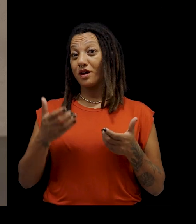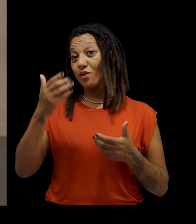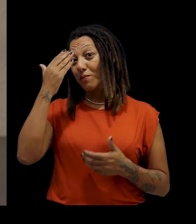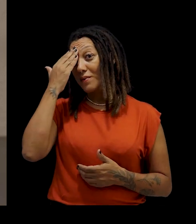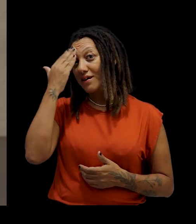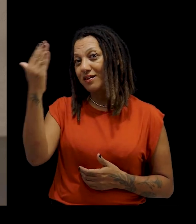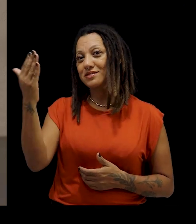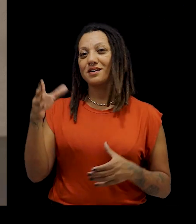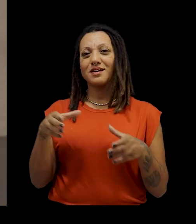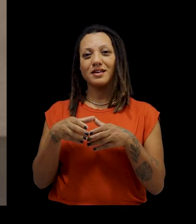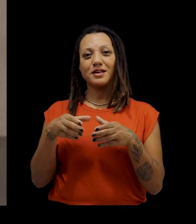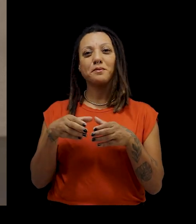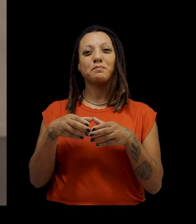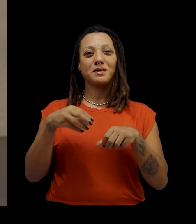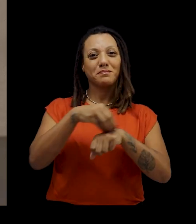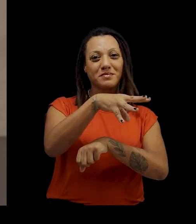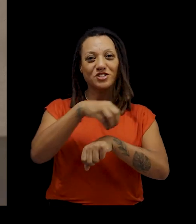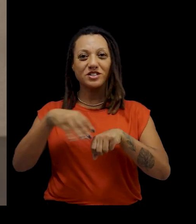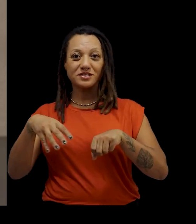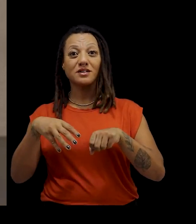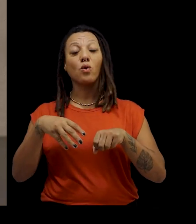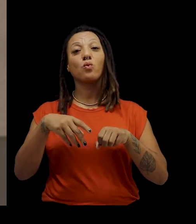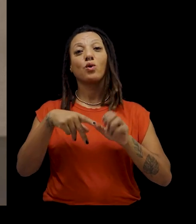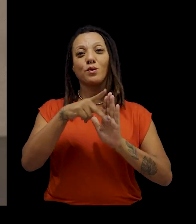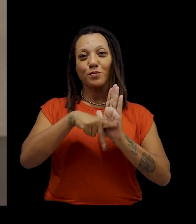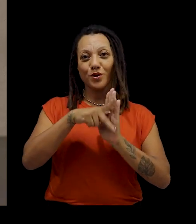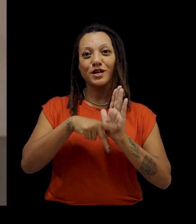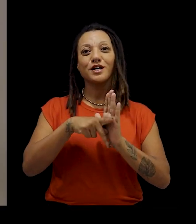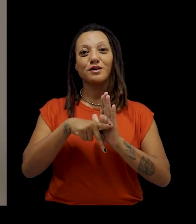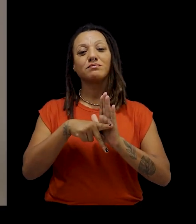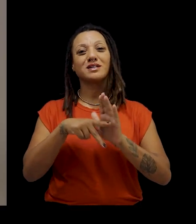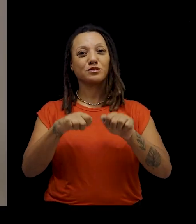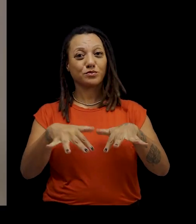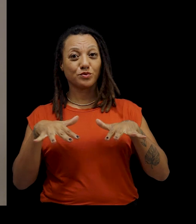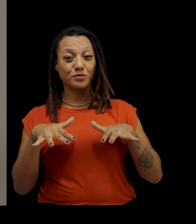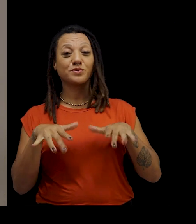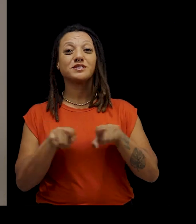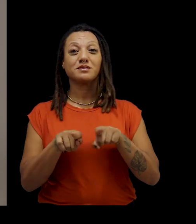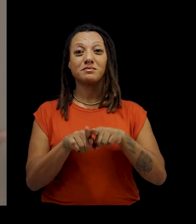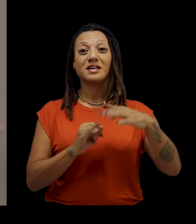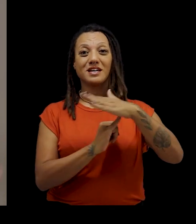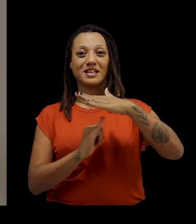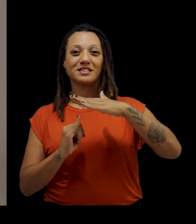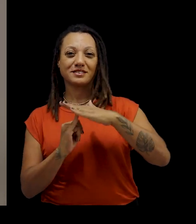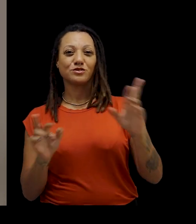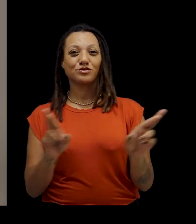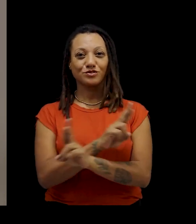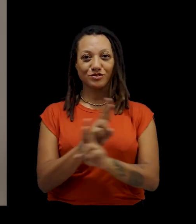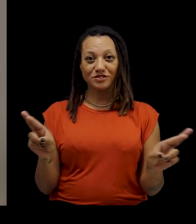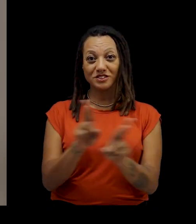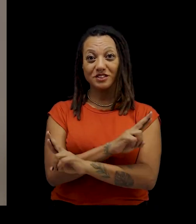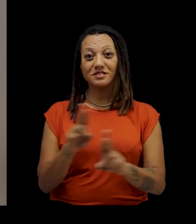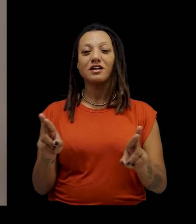Queria começar agradecendo as equipes de mediação em programas públicos e de relações institucionais que mobilizaram esforços para a gente